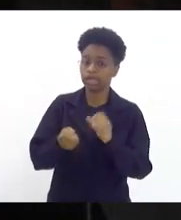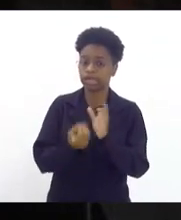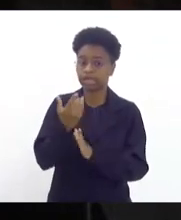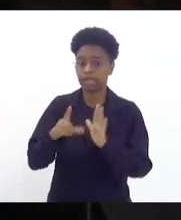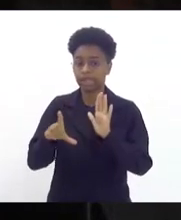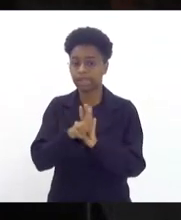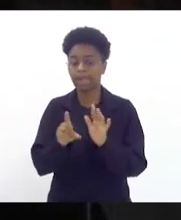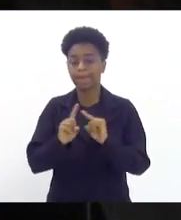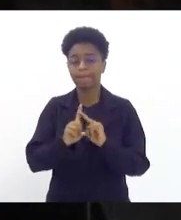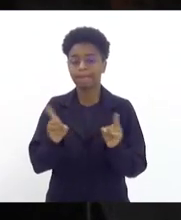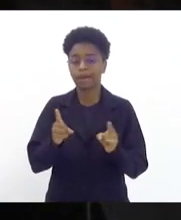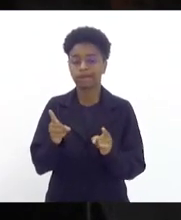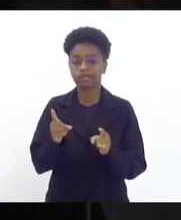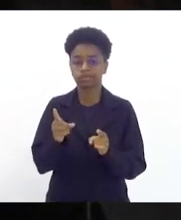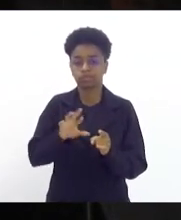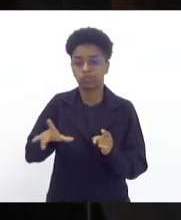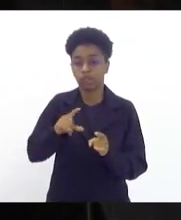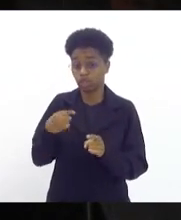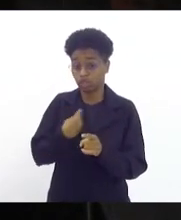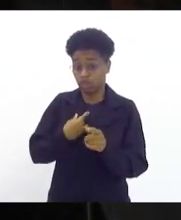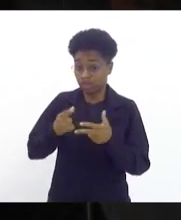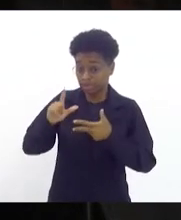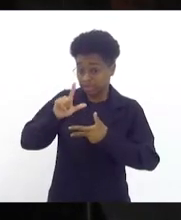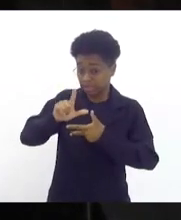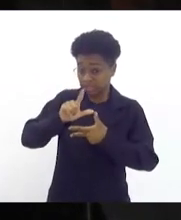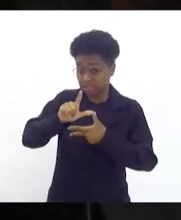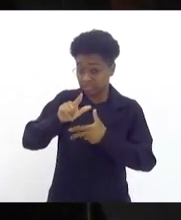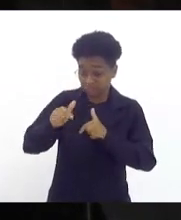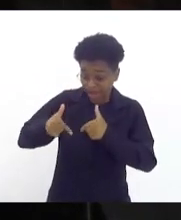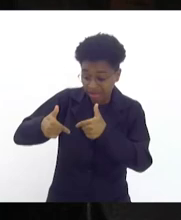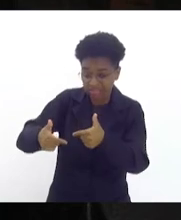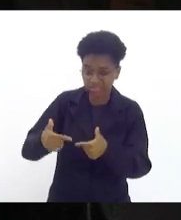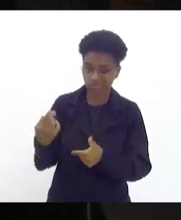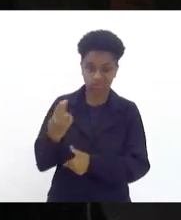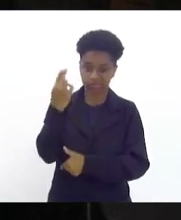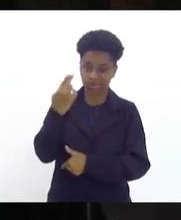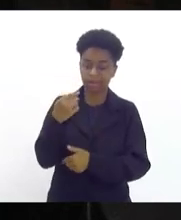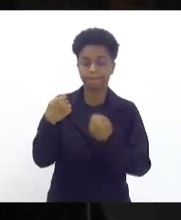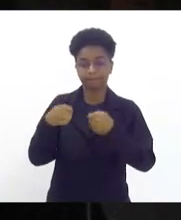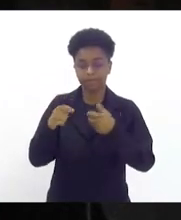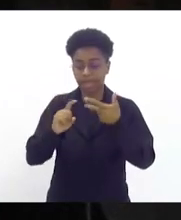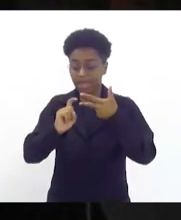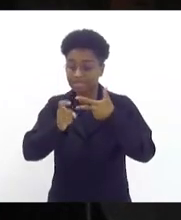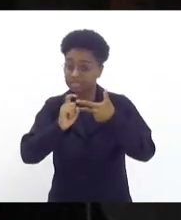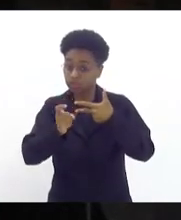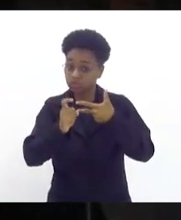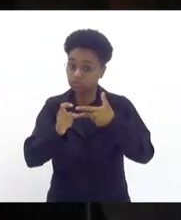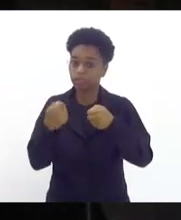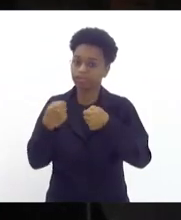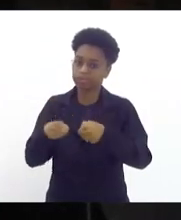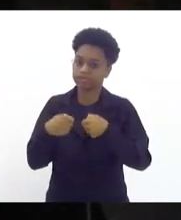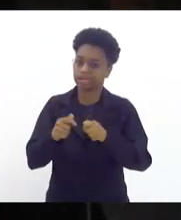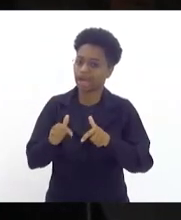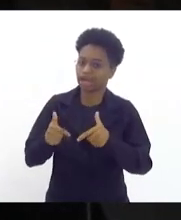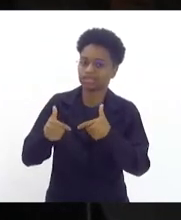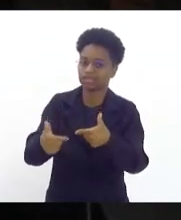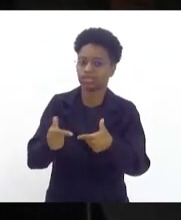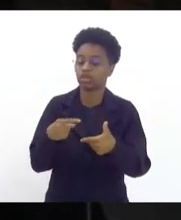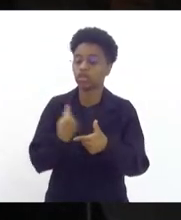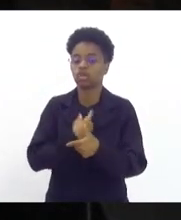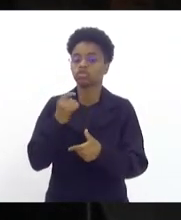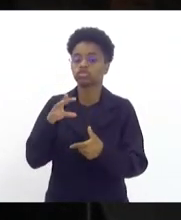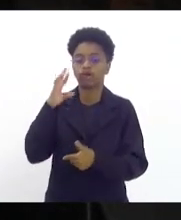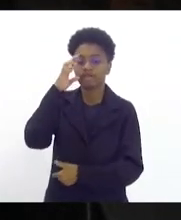mas não cabe a nós do legislativos a execução cabe ao executivo executar nos cabe